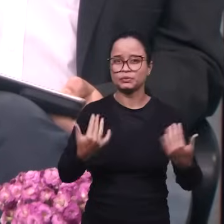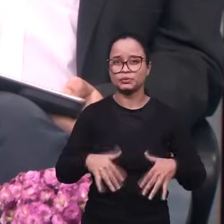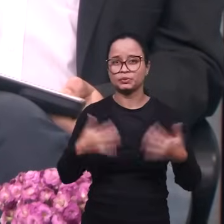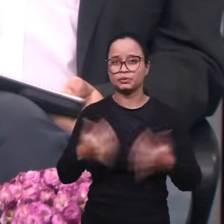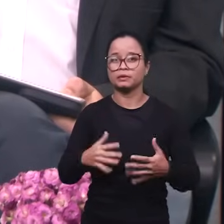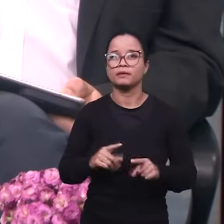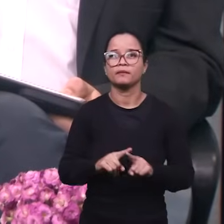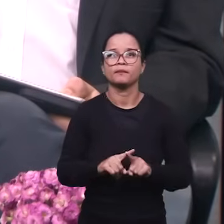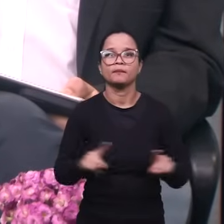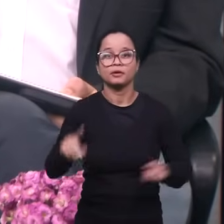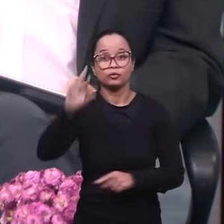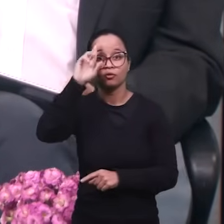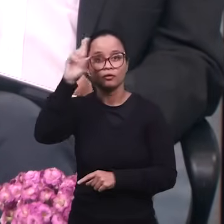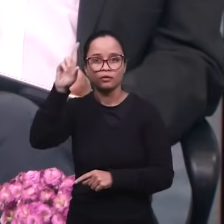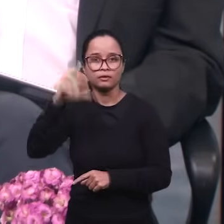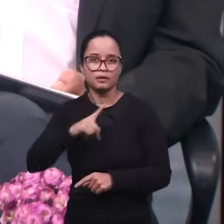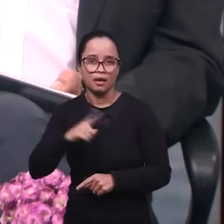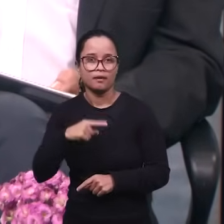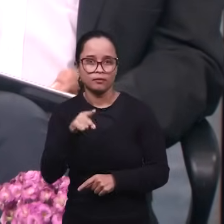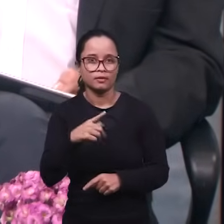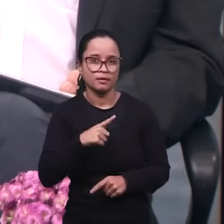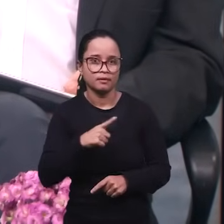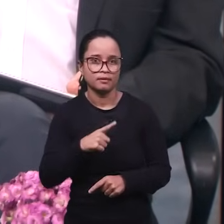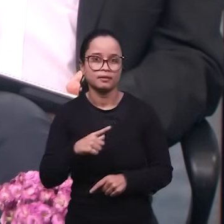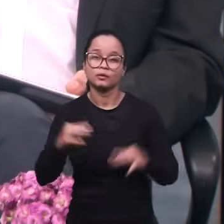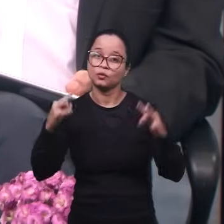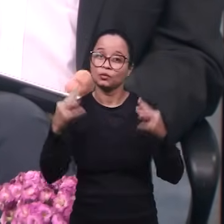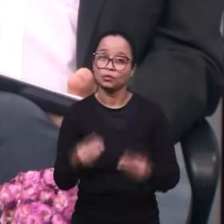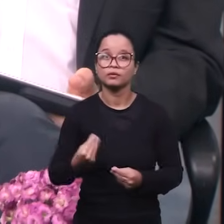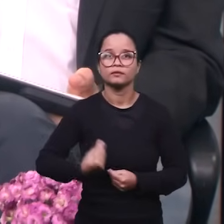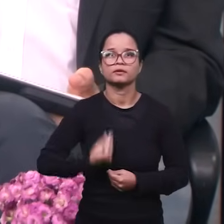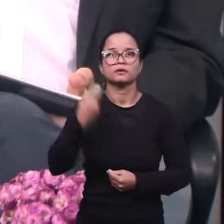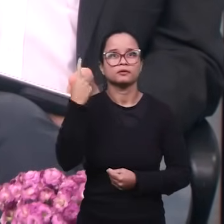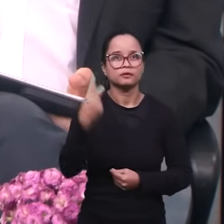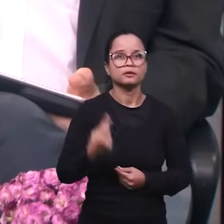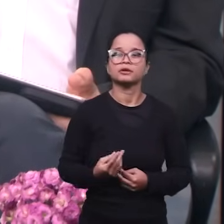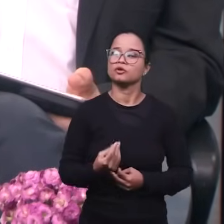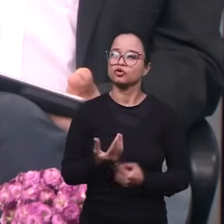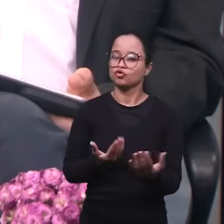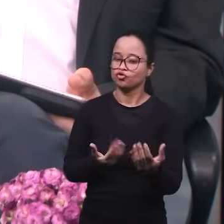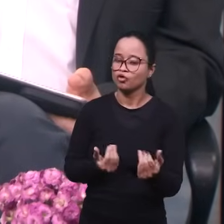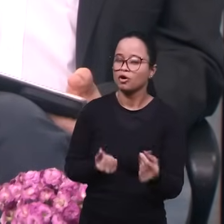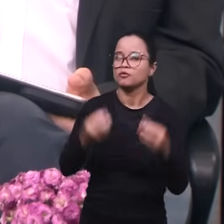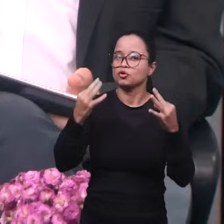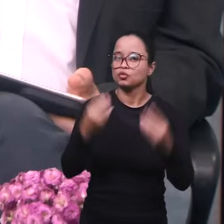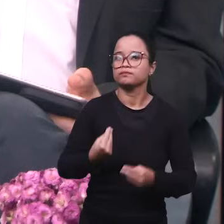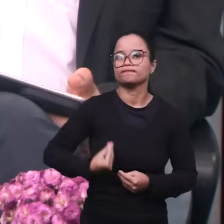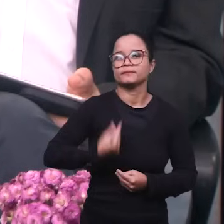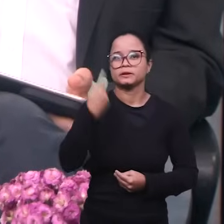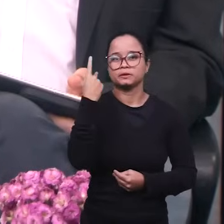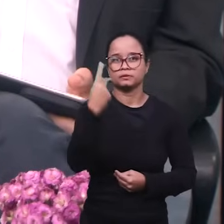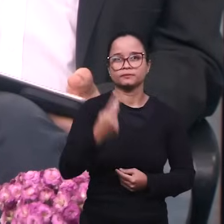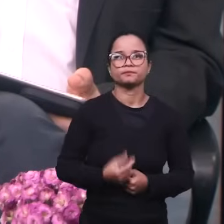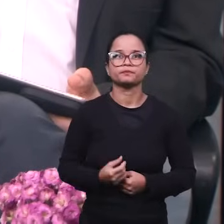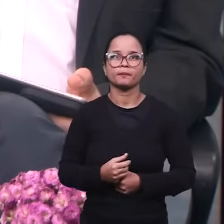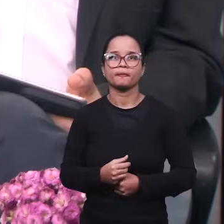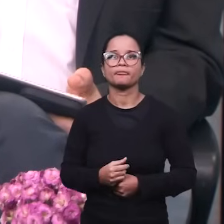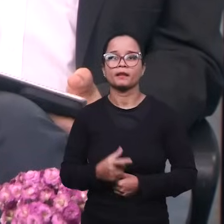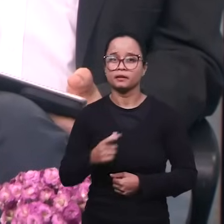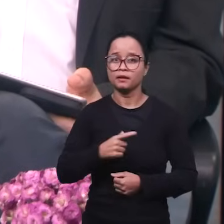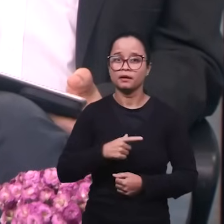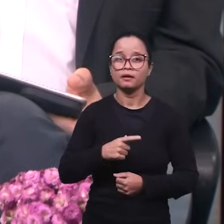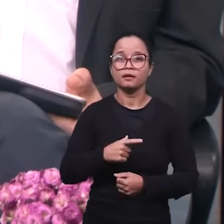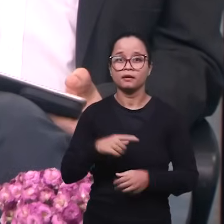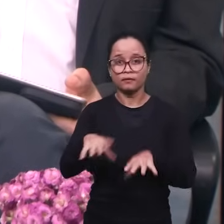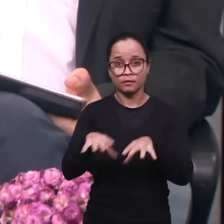muita necessidade. Não, mas você tem o Senhor. E você tem tudo aí para, né? Vocês jovens têm tudo na vida. A gente tem